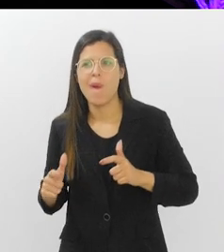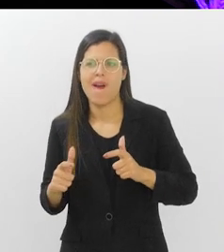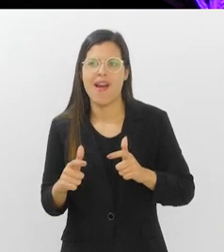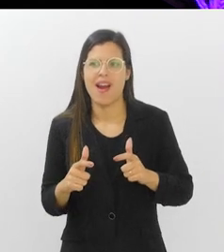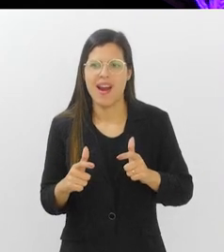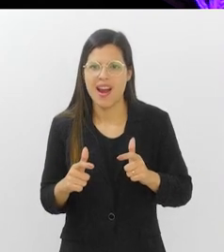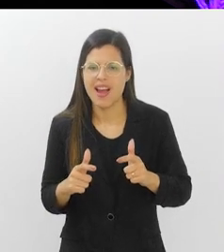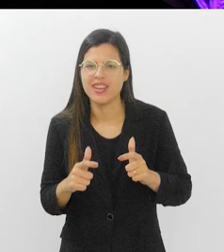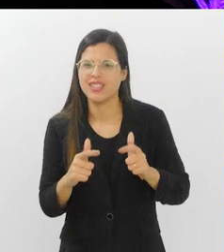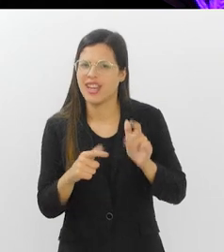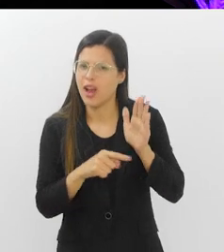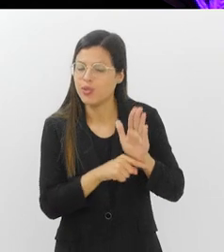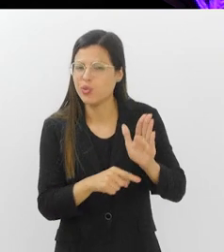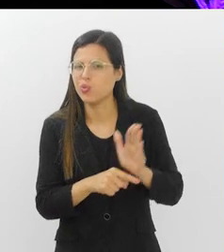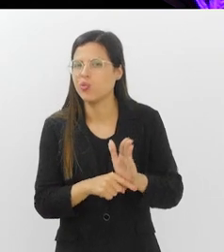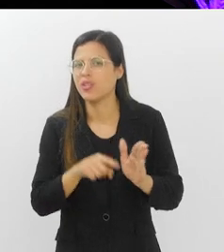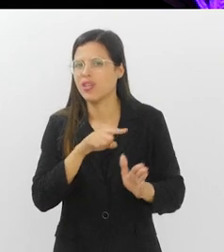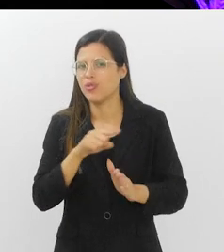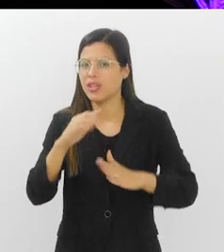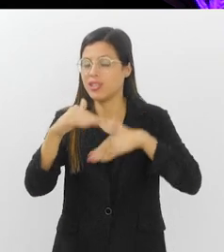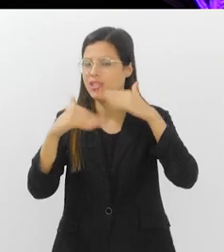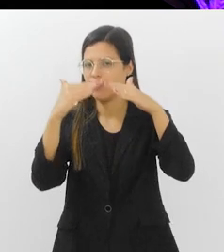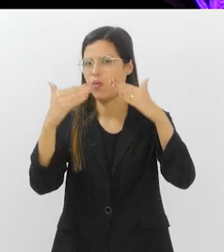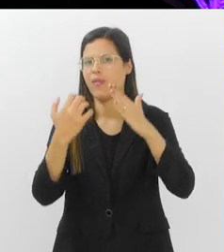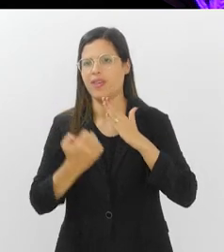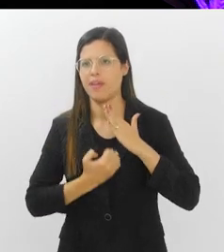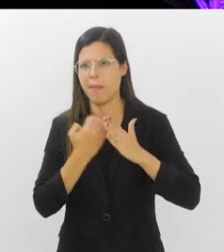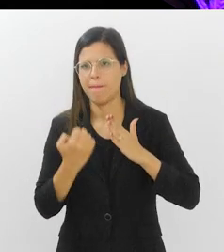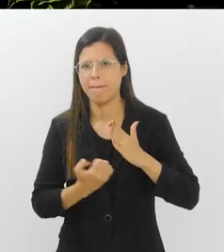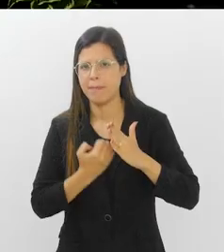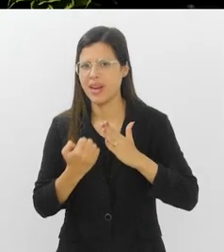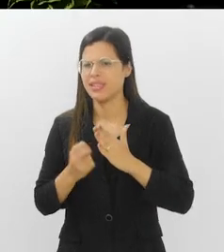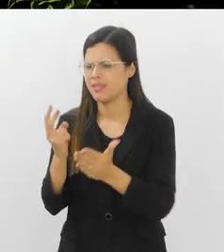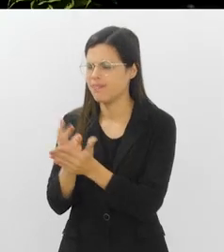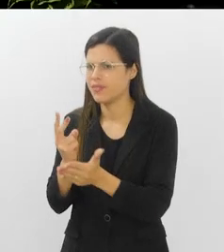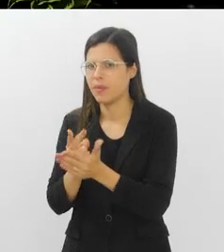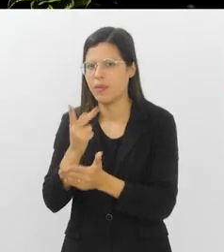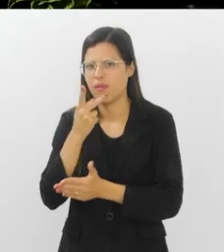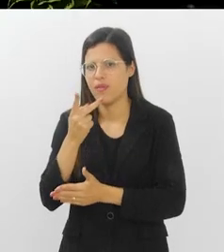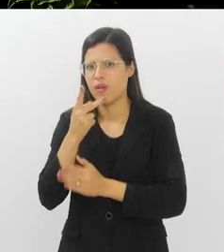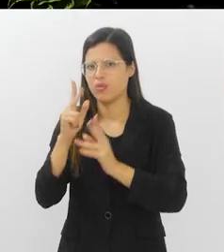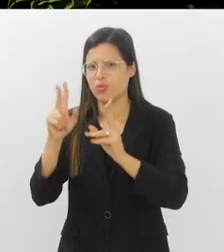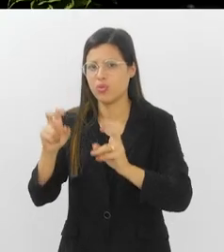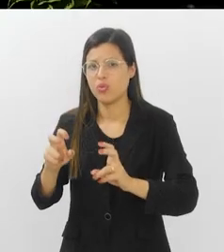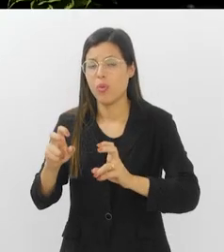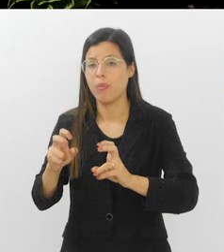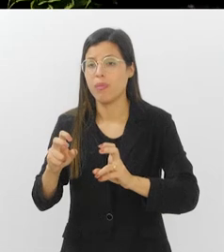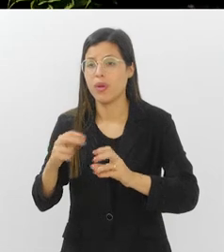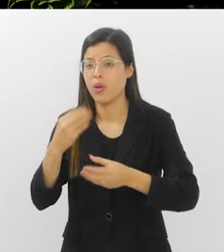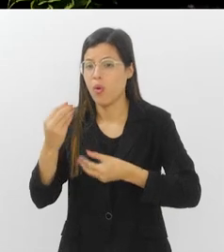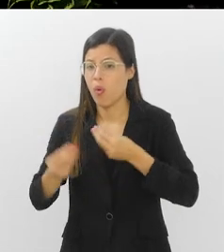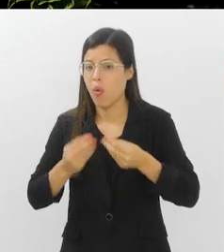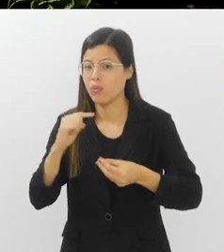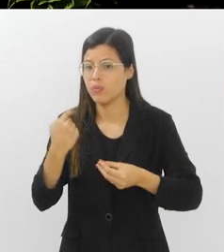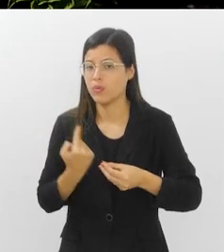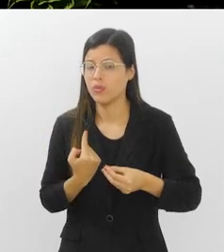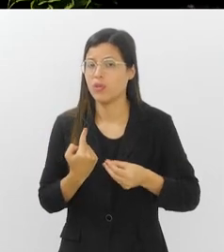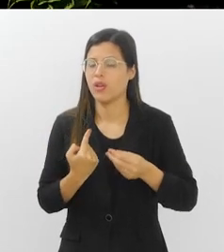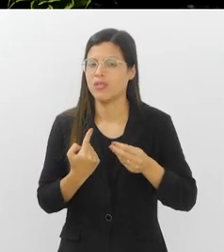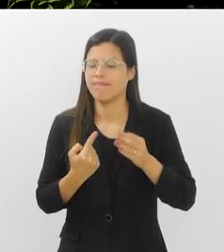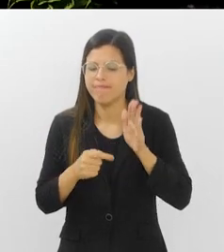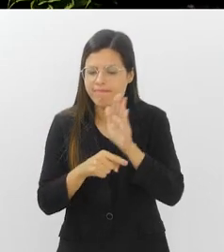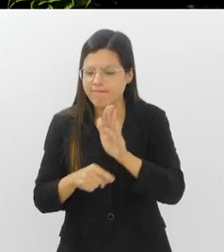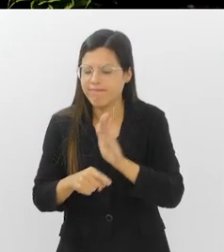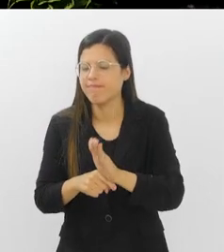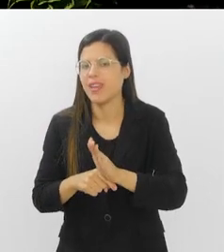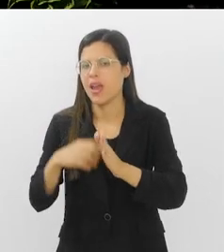demais e vocês vão crescer muito como empresa eu eu sempre falo muito sobre isso sobre o quanto a gente pode acrescentar